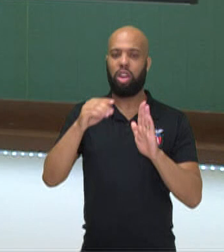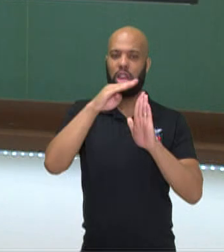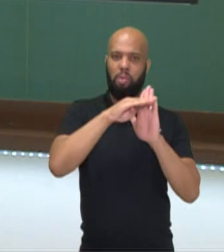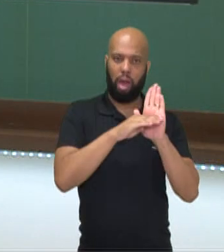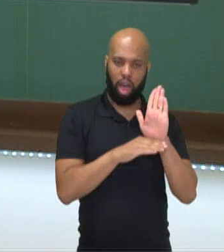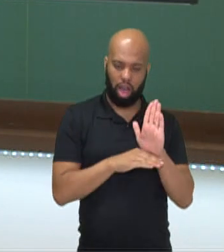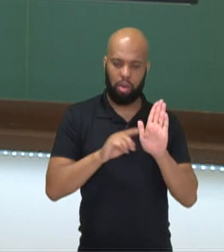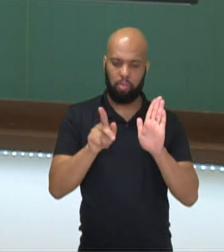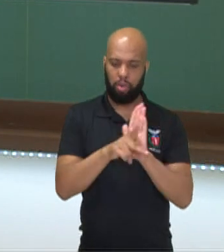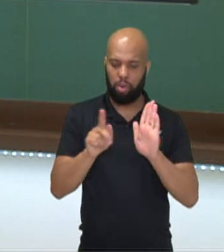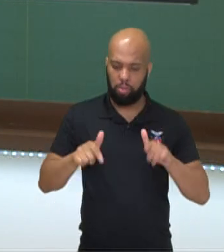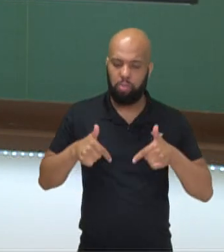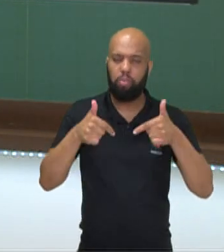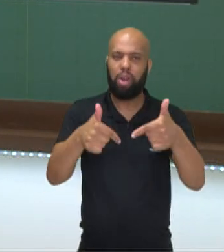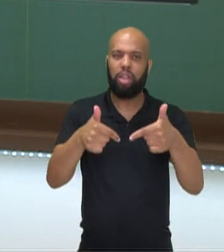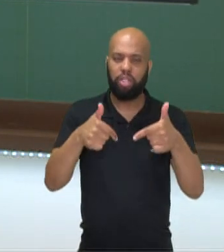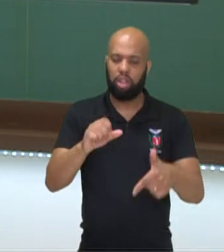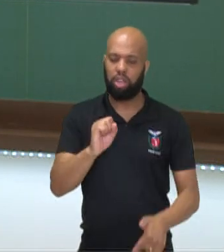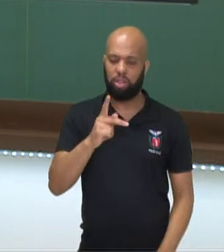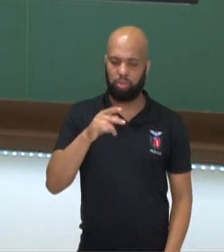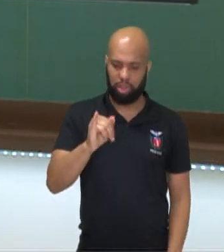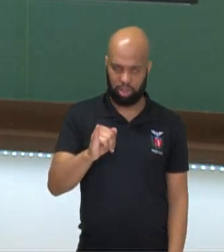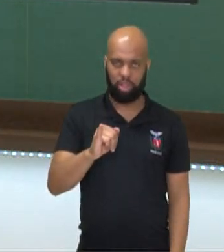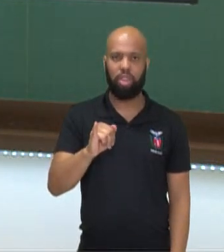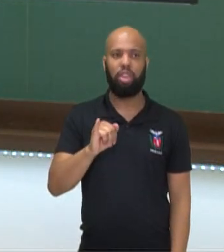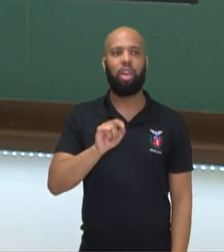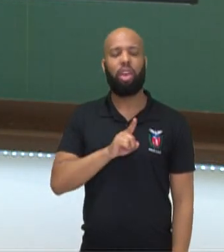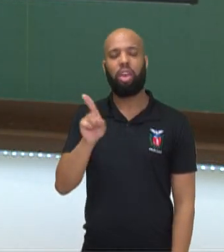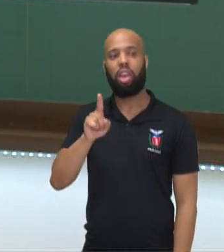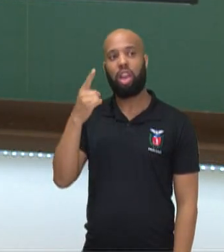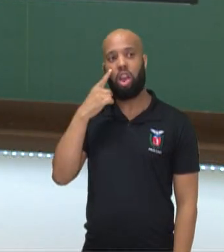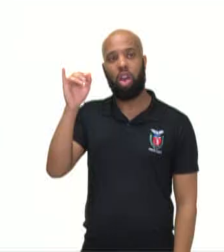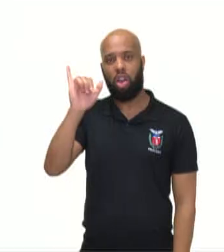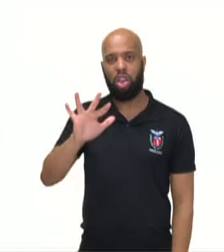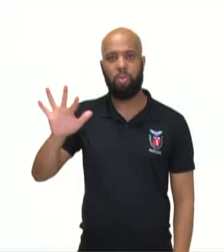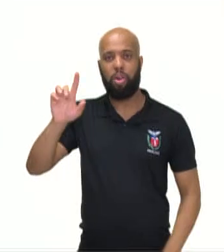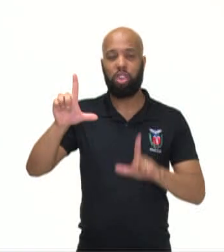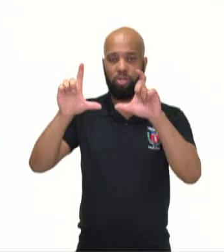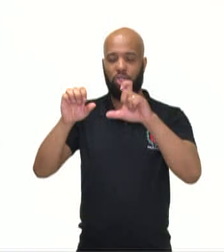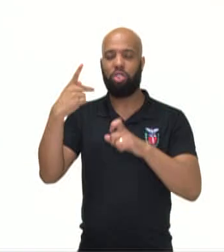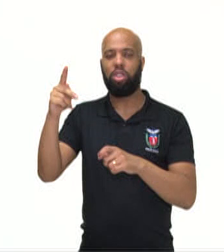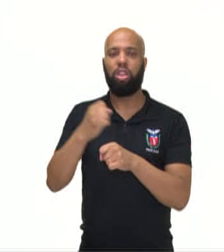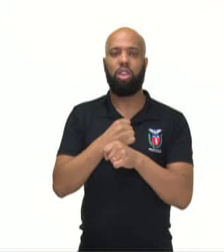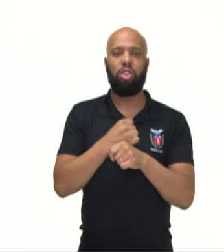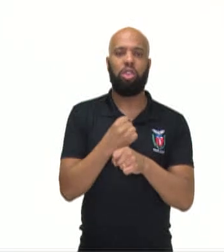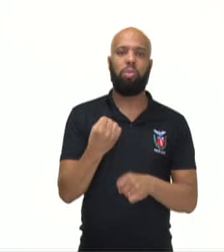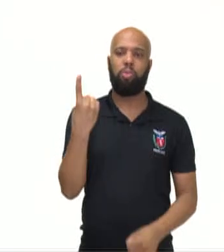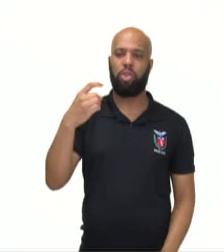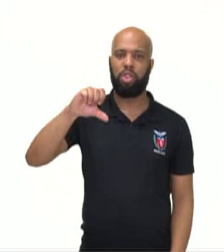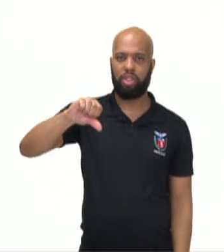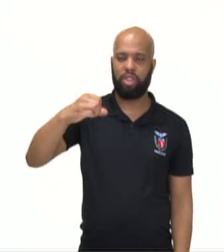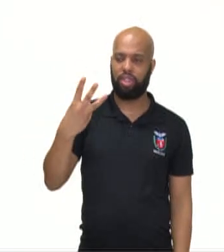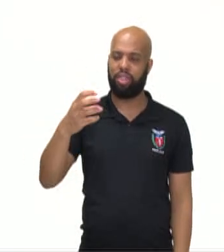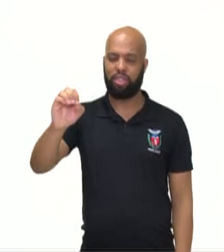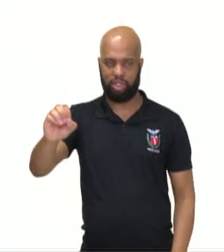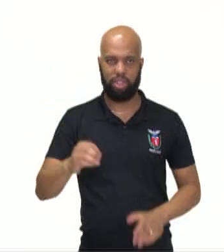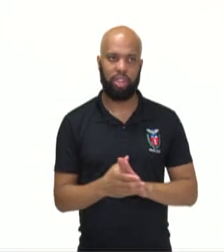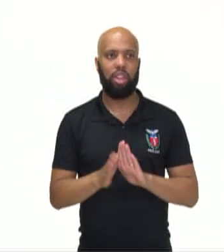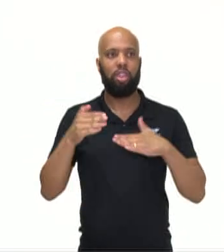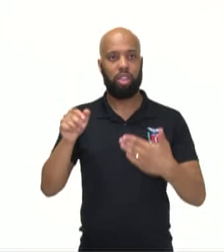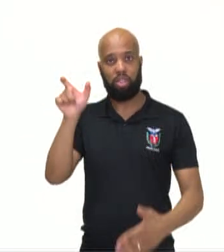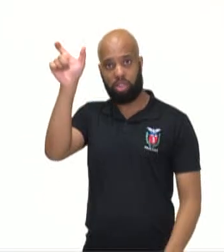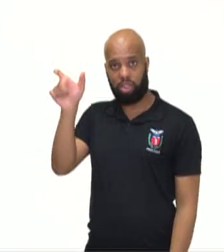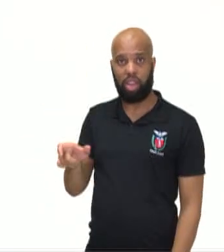Marechal Cândido Rondon. Aqui uma primeira imagem dele, inclusive, no ano de 1930.